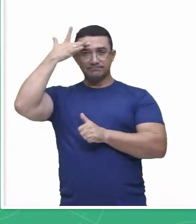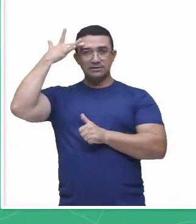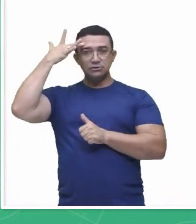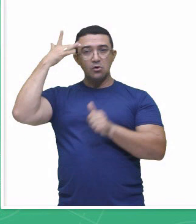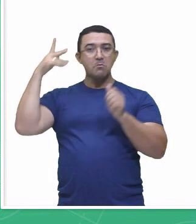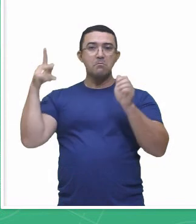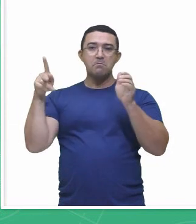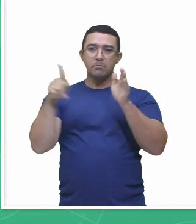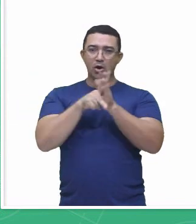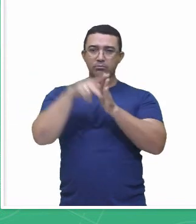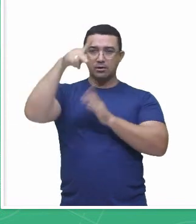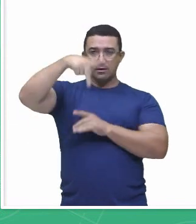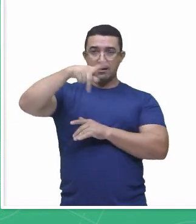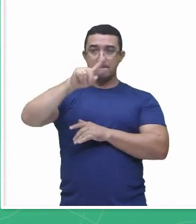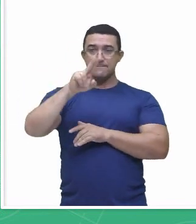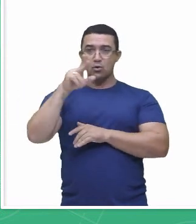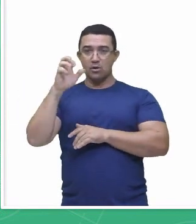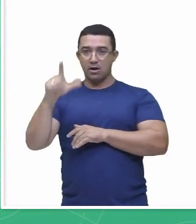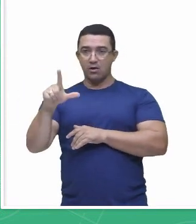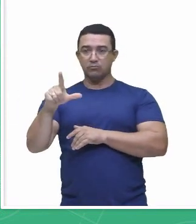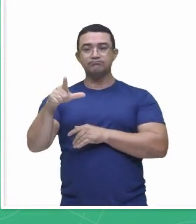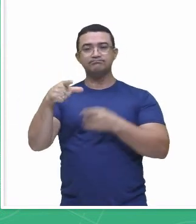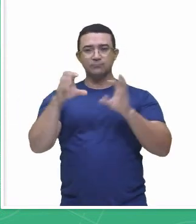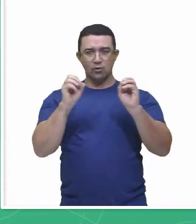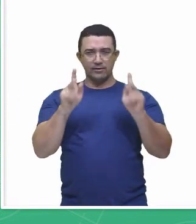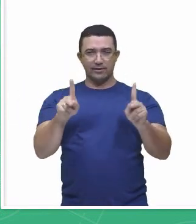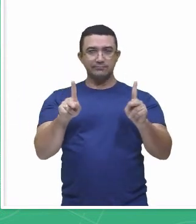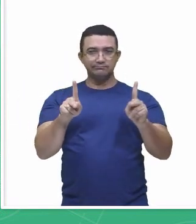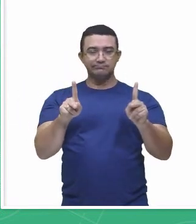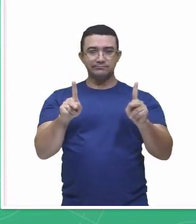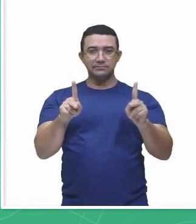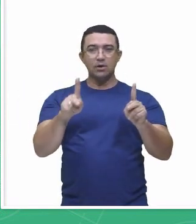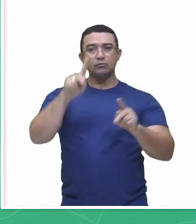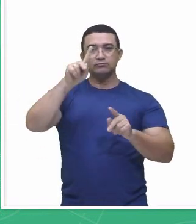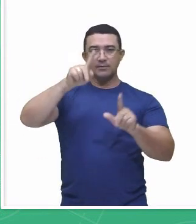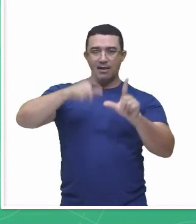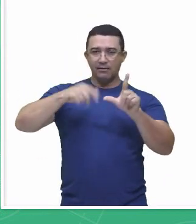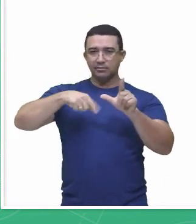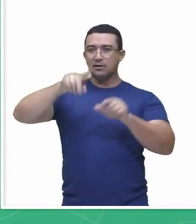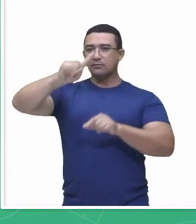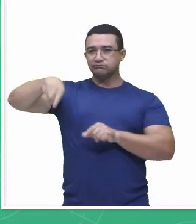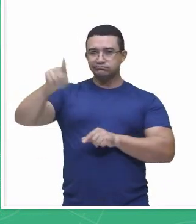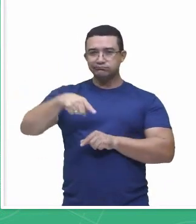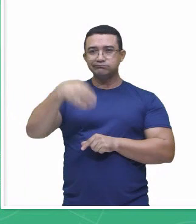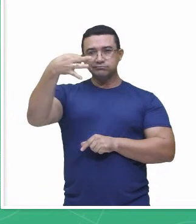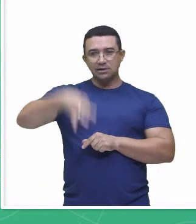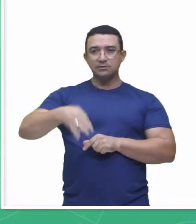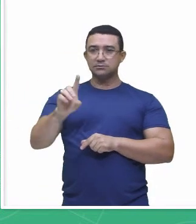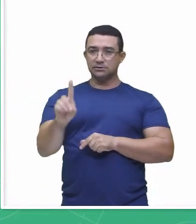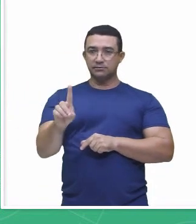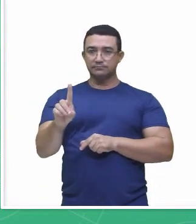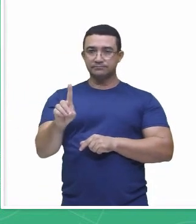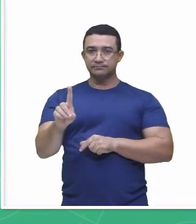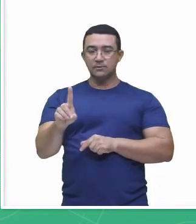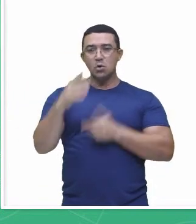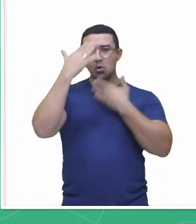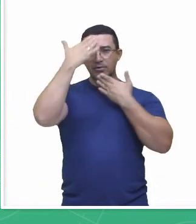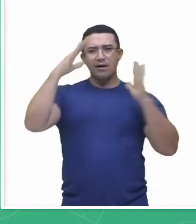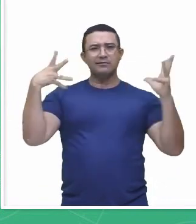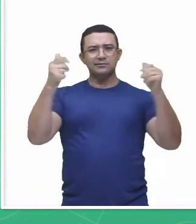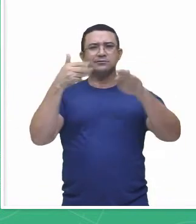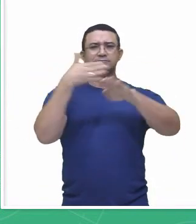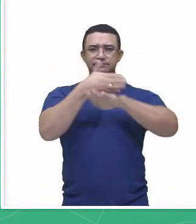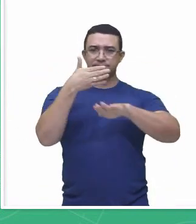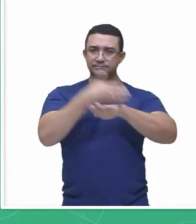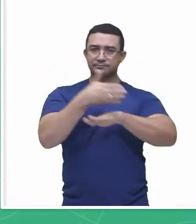do plural, tá certo? A alternativa D na resposta, ok? 10ª fase. Obrigada pela participação de